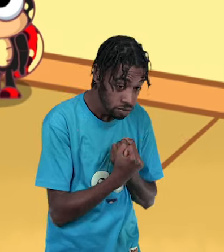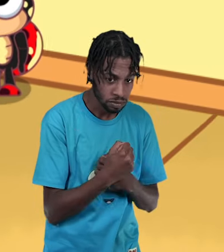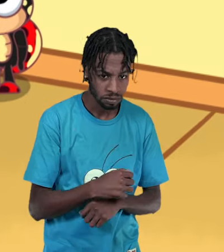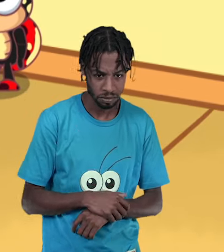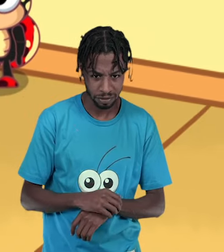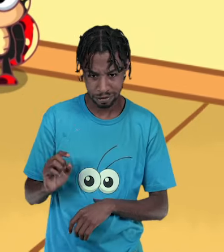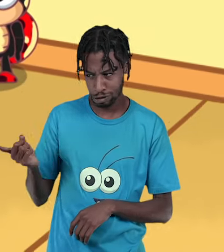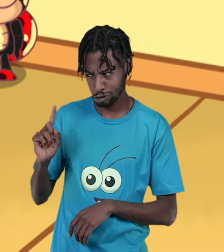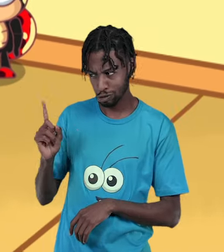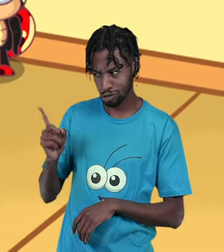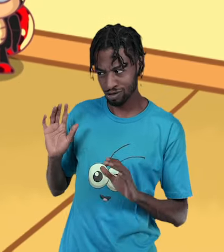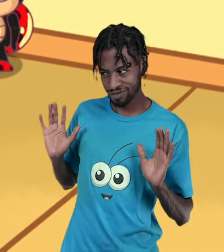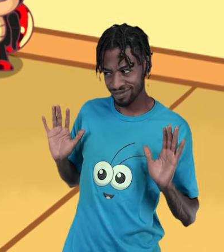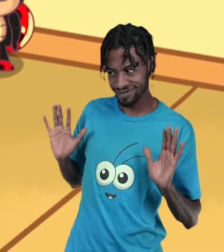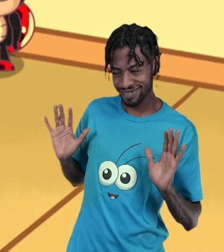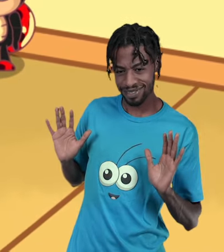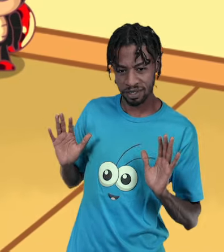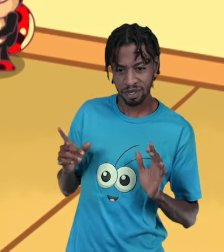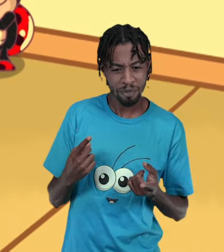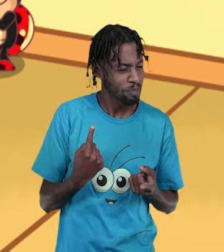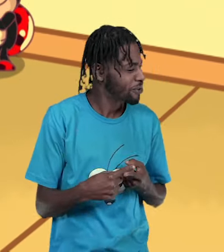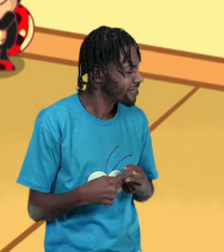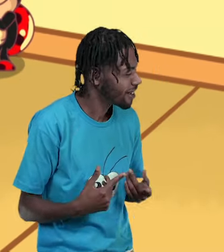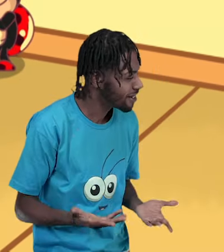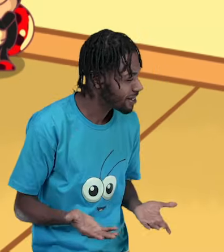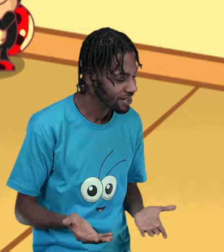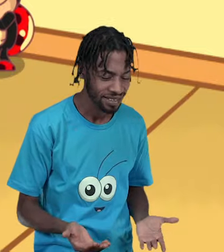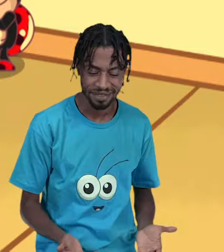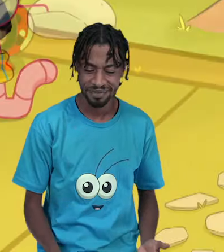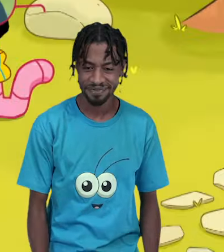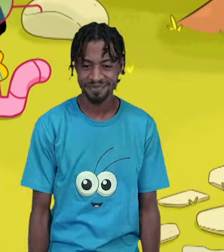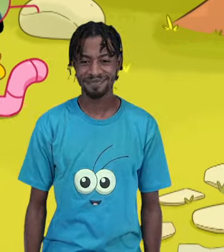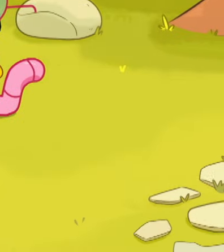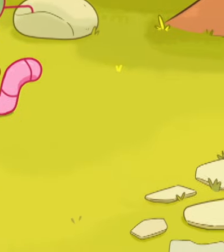um abraço? A tinta na barriga de Bob